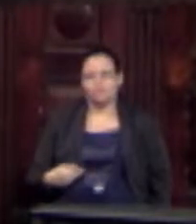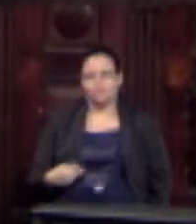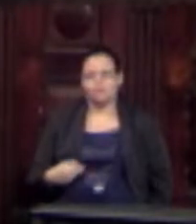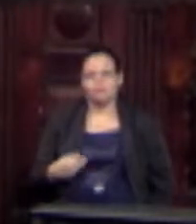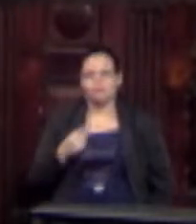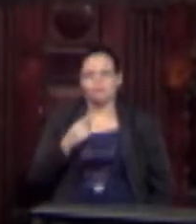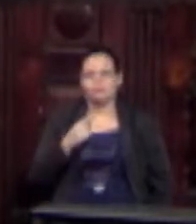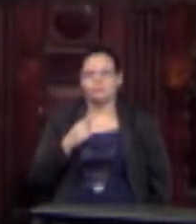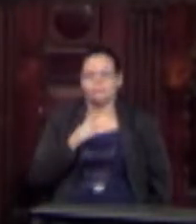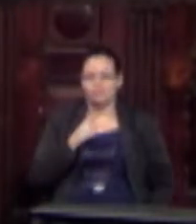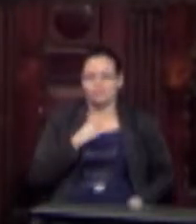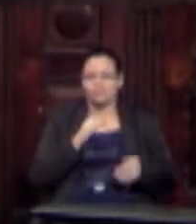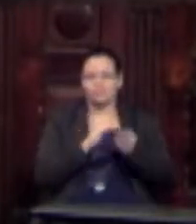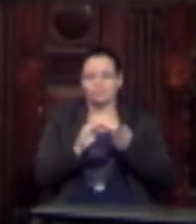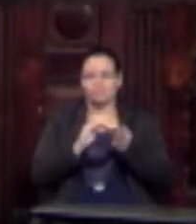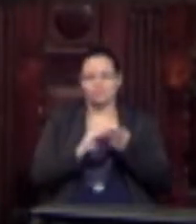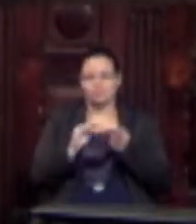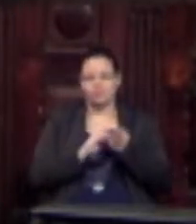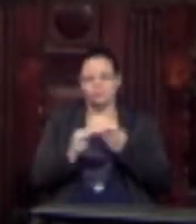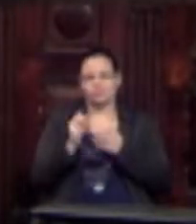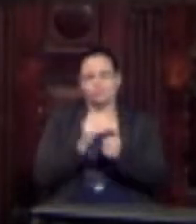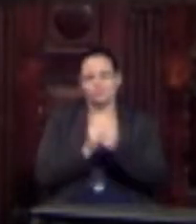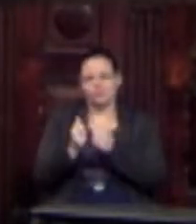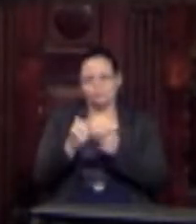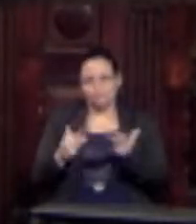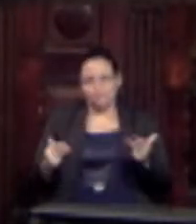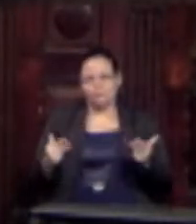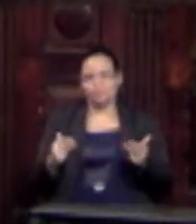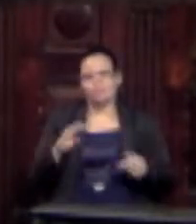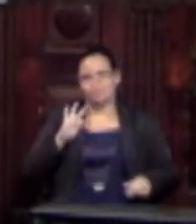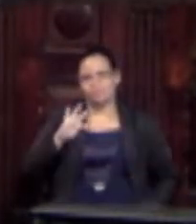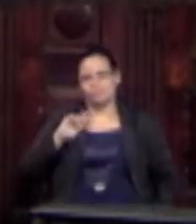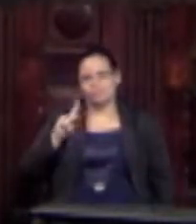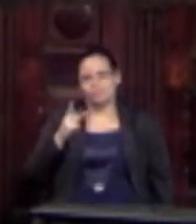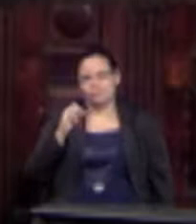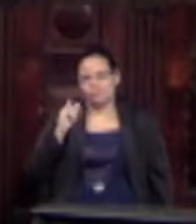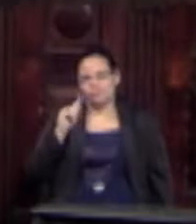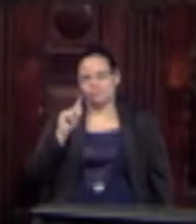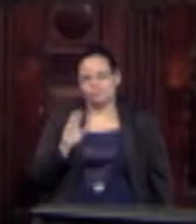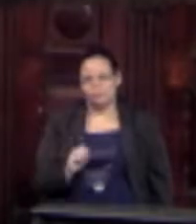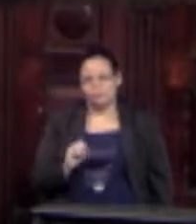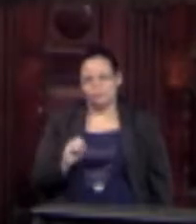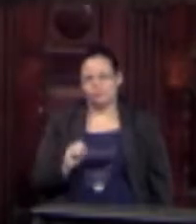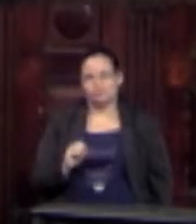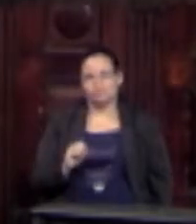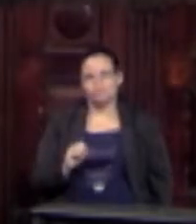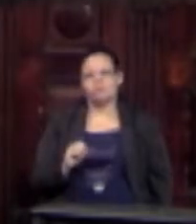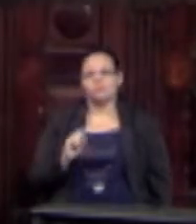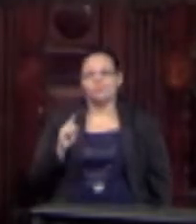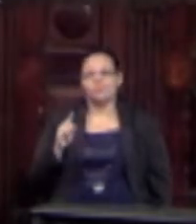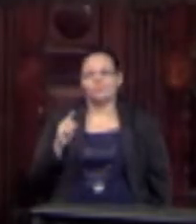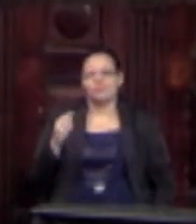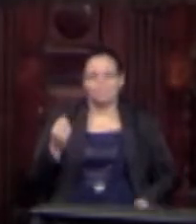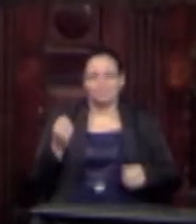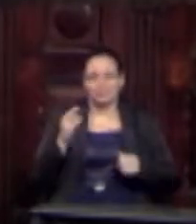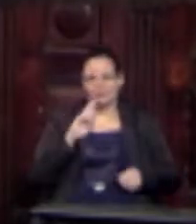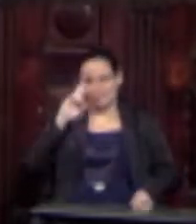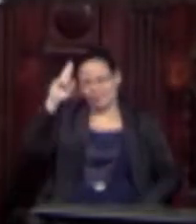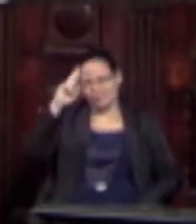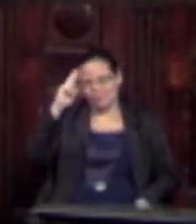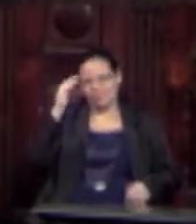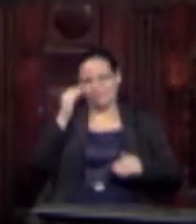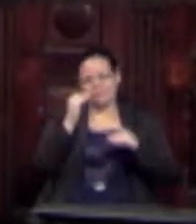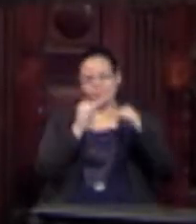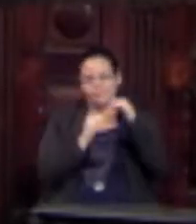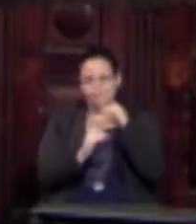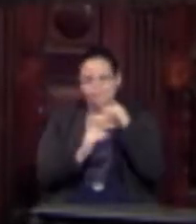através do secretário de Esporte, Tiago Pampolha, e do subchefe